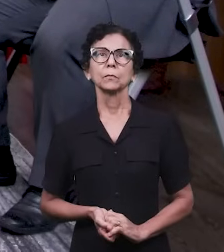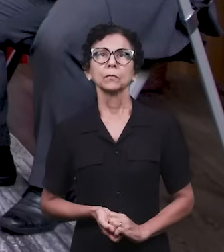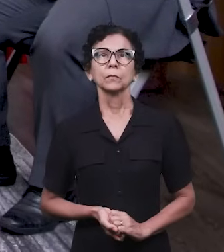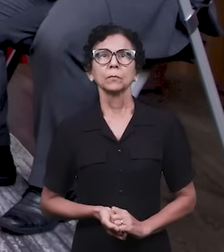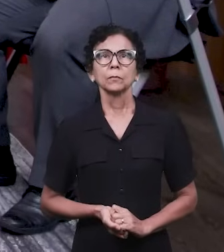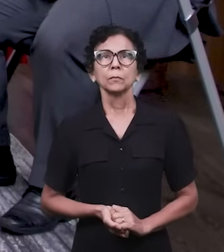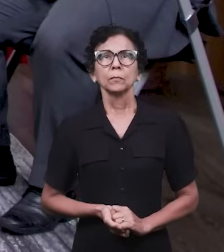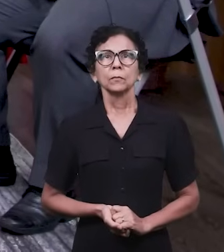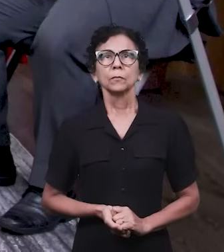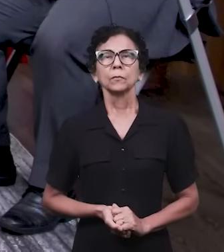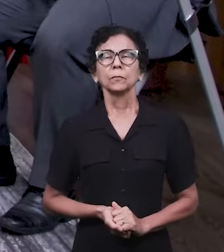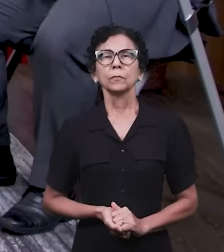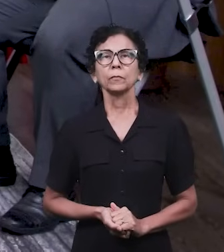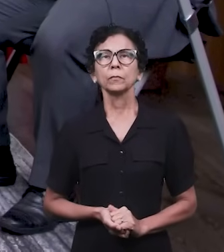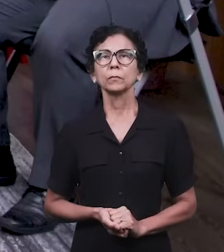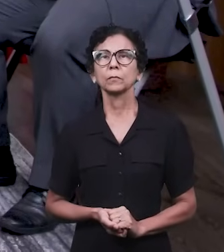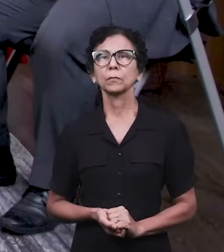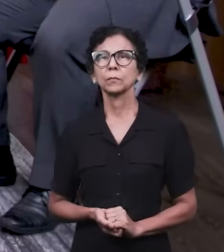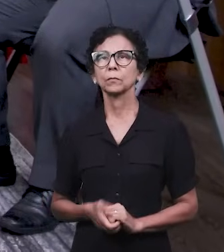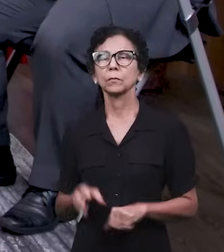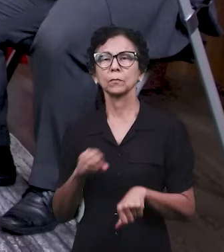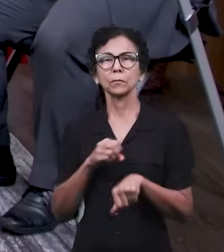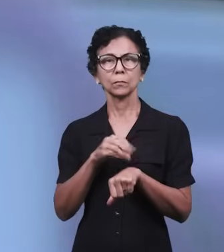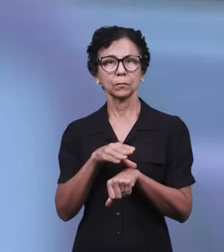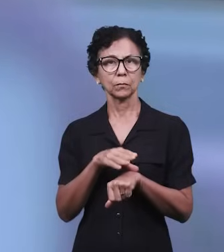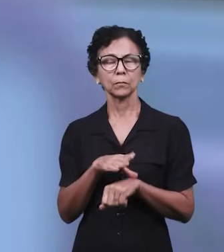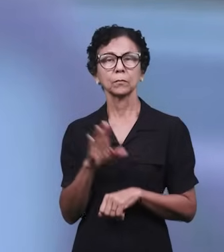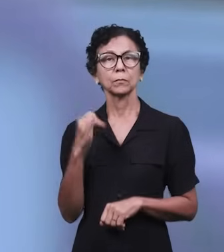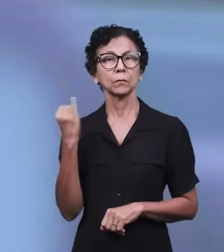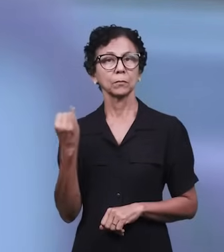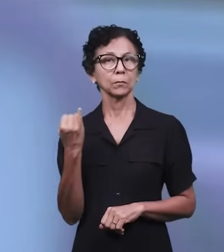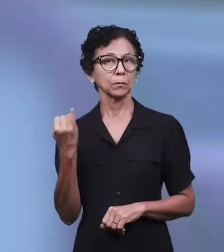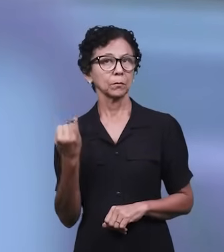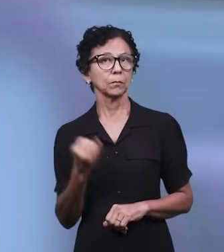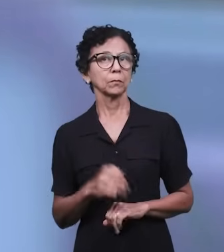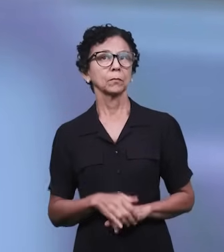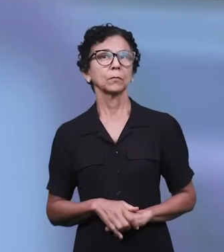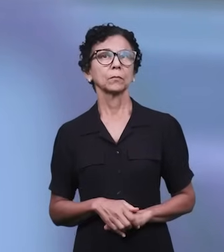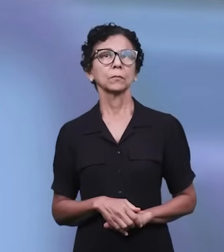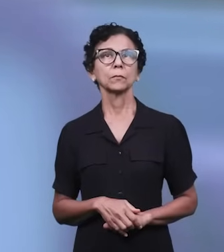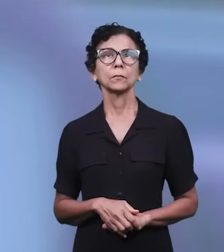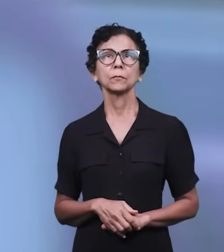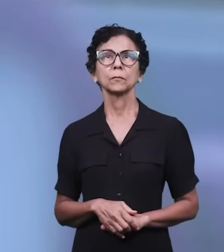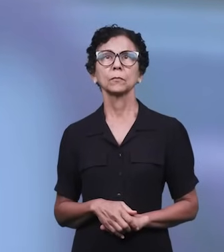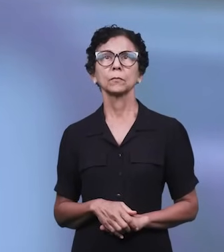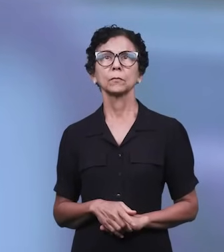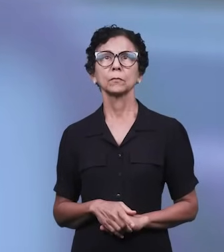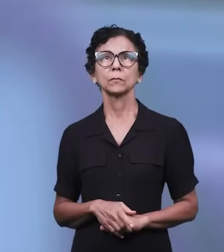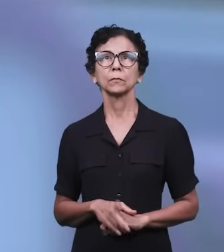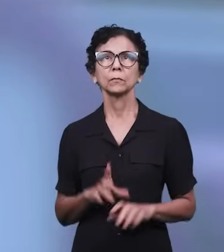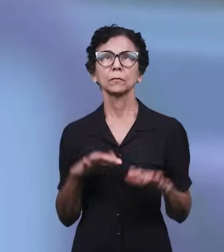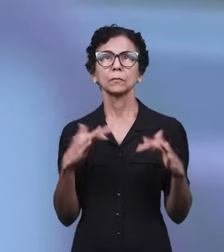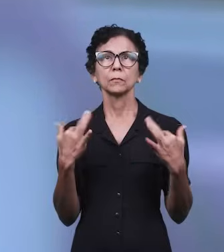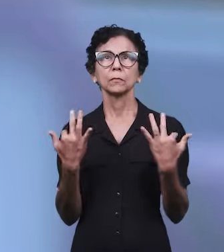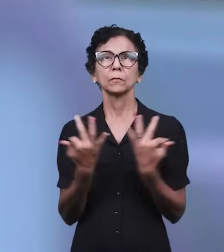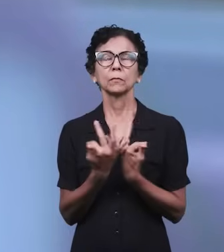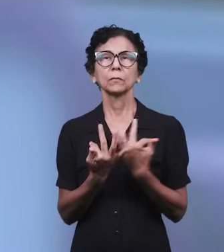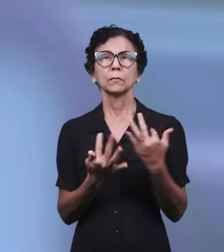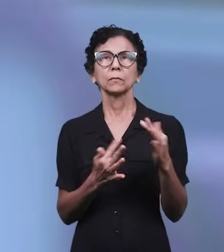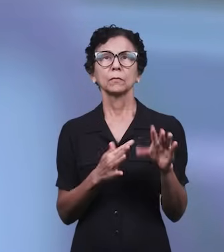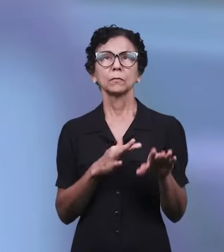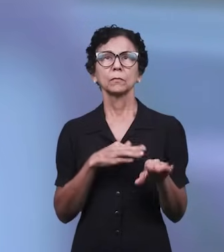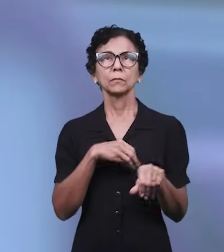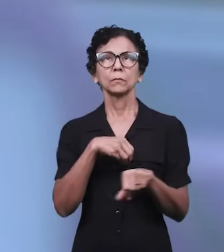orientações tão preciosas para nos conectar como família aos nossos filhos. Embora a instituição escolar não possa